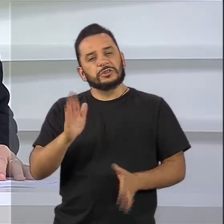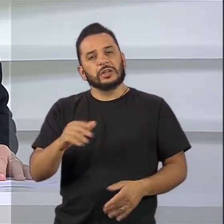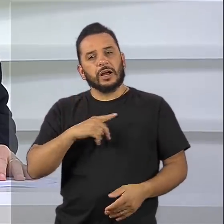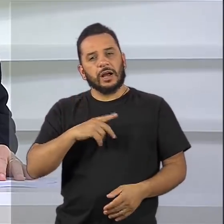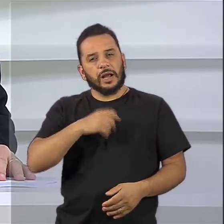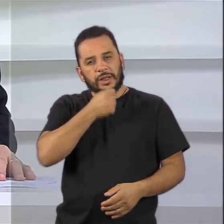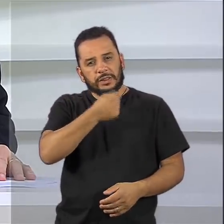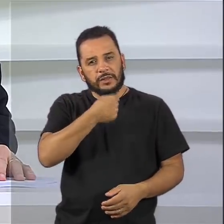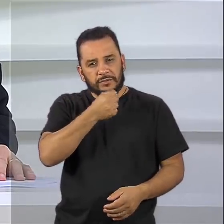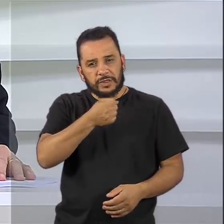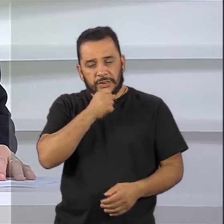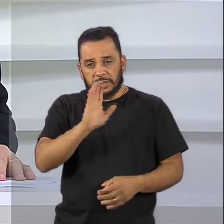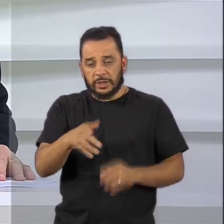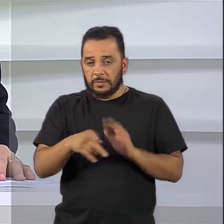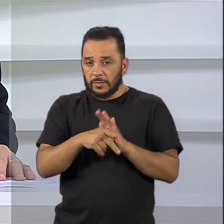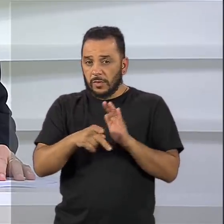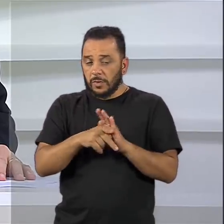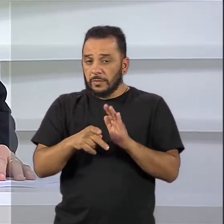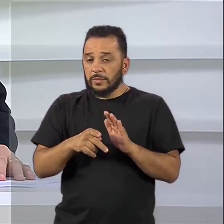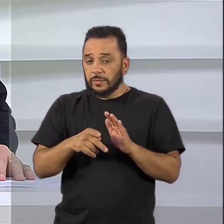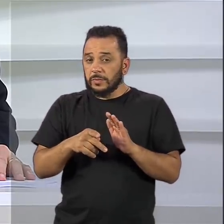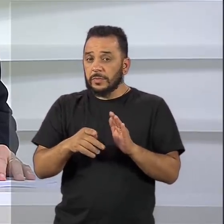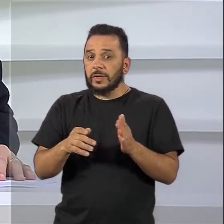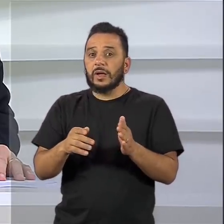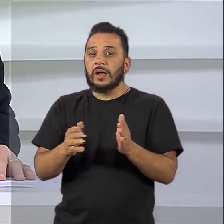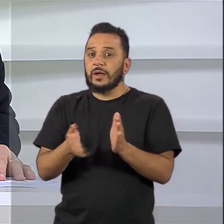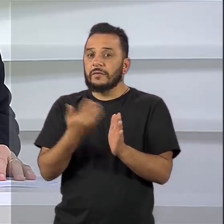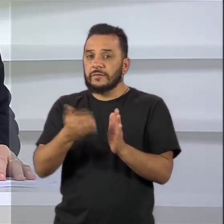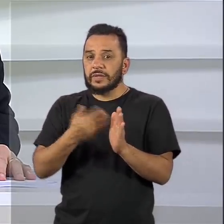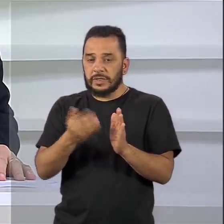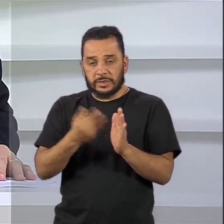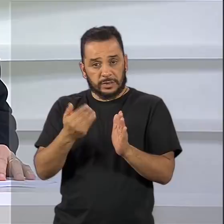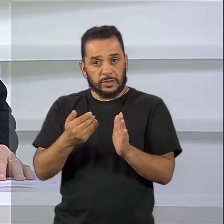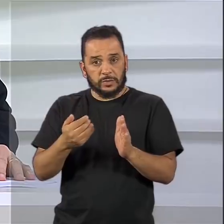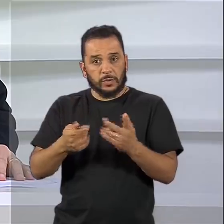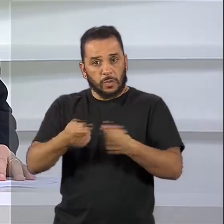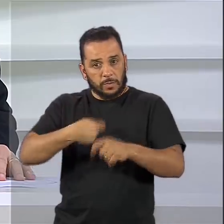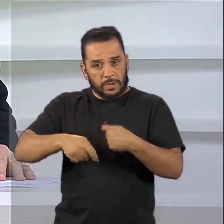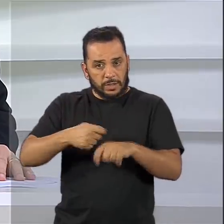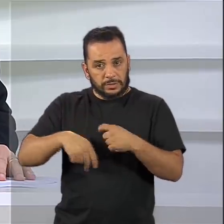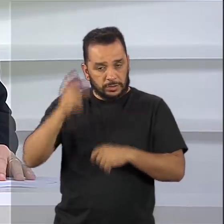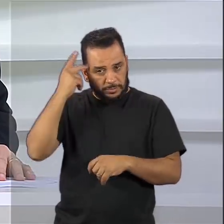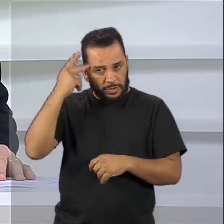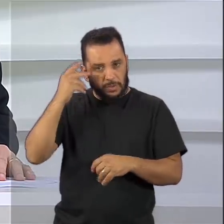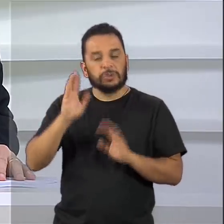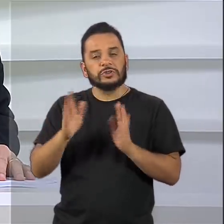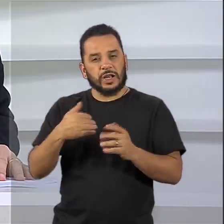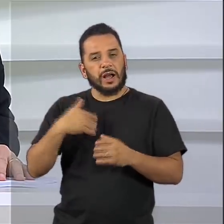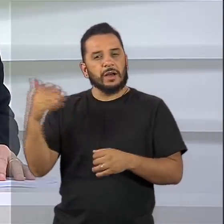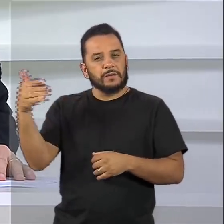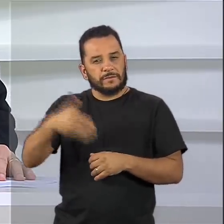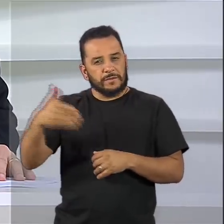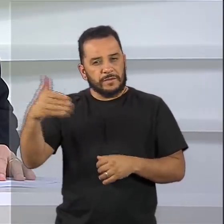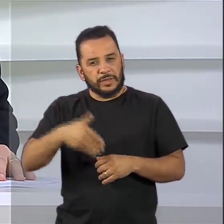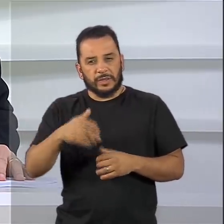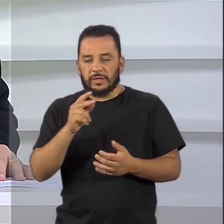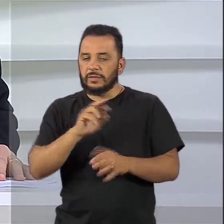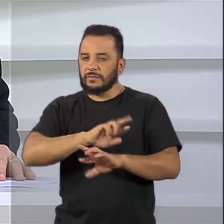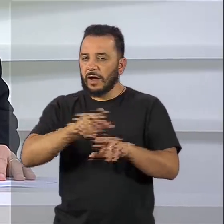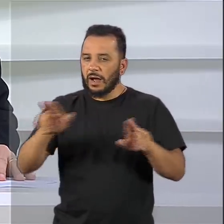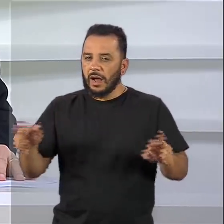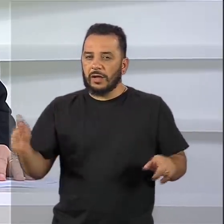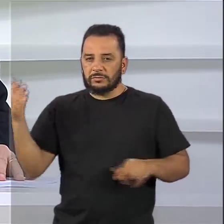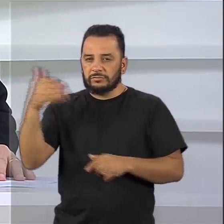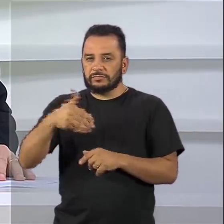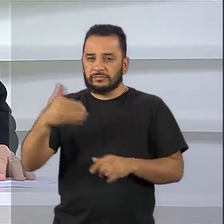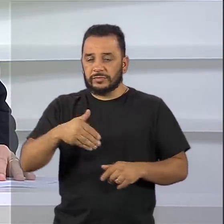concedida à revista da Federação do Comércio de São Paulo, Cláudio Weber também veio aqui várias vezes, mas nessa entrevista, que foi